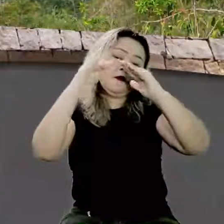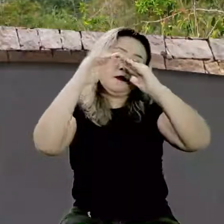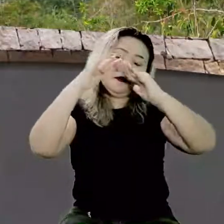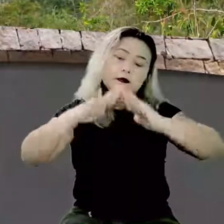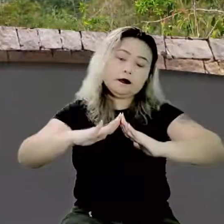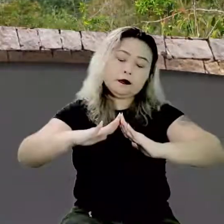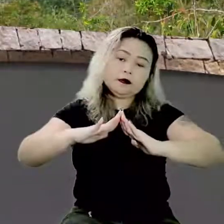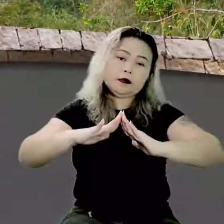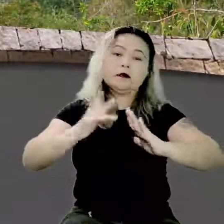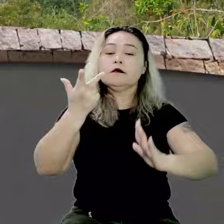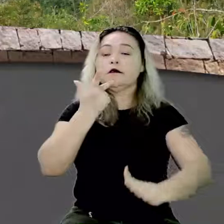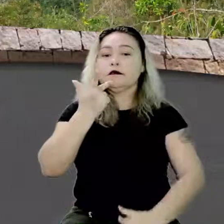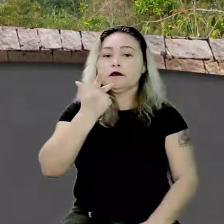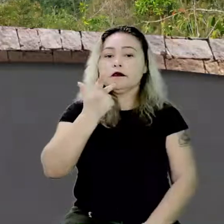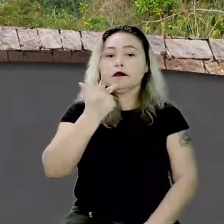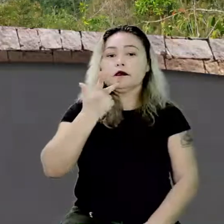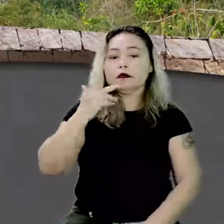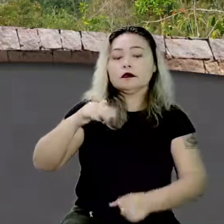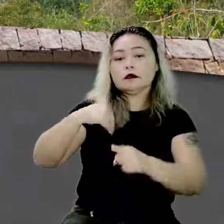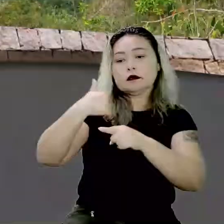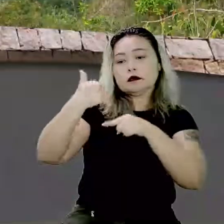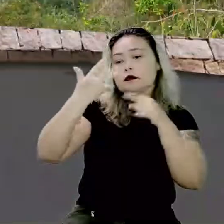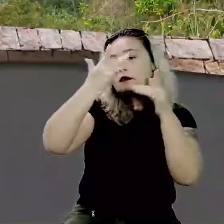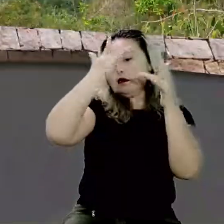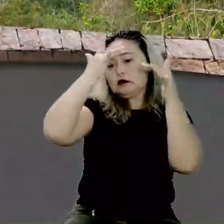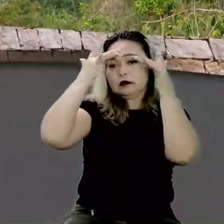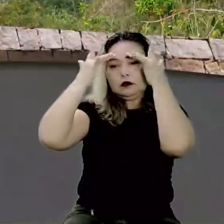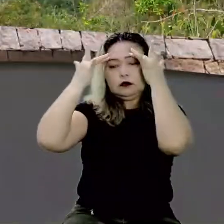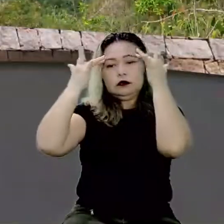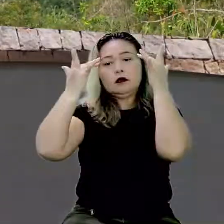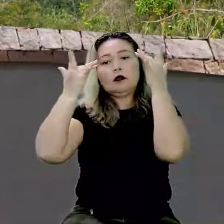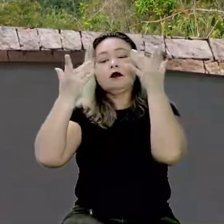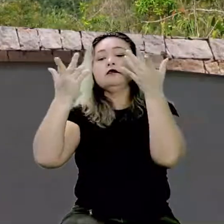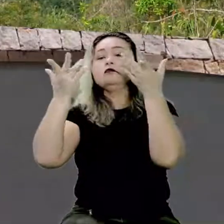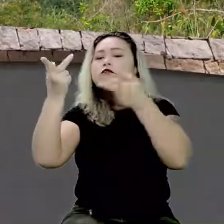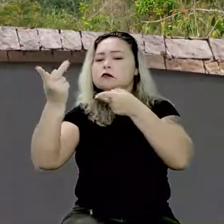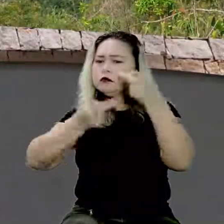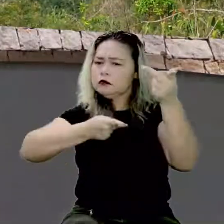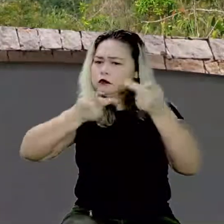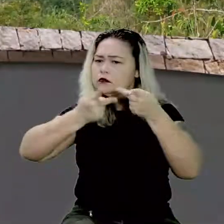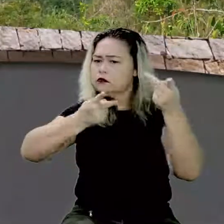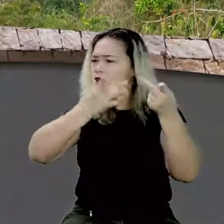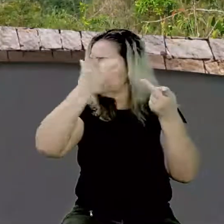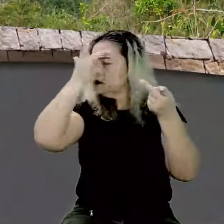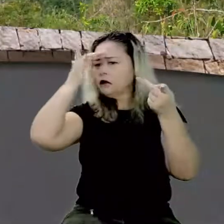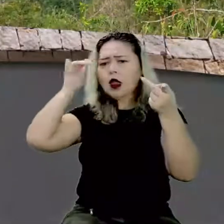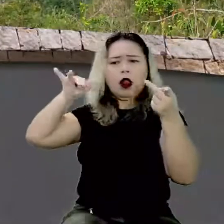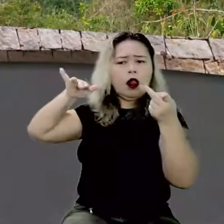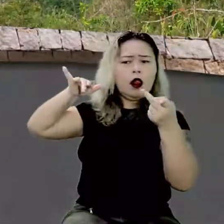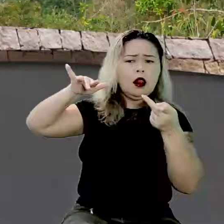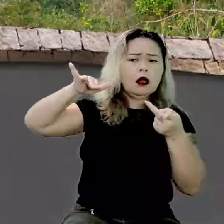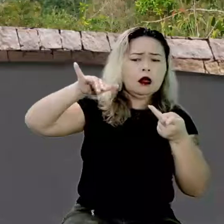Se já falamos que teve o processo migratório, esse projeto fez com que várias pessoas